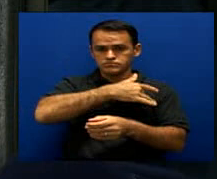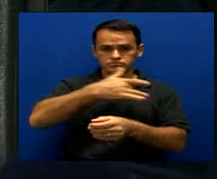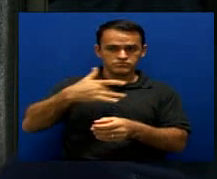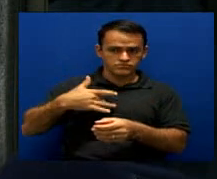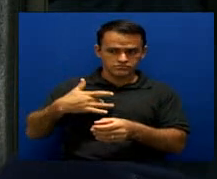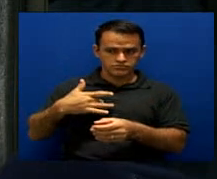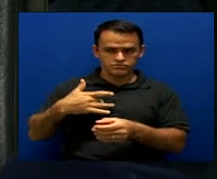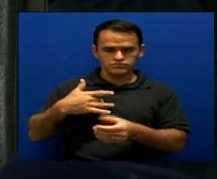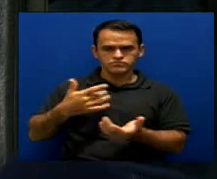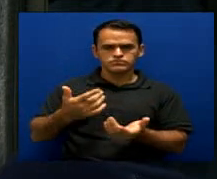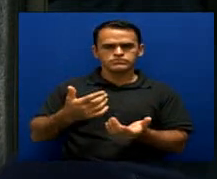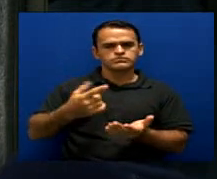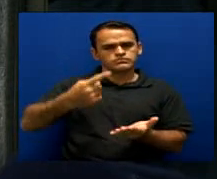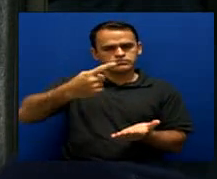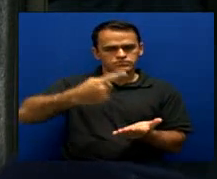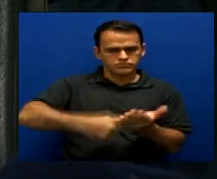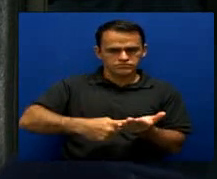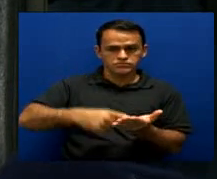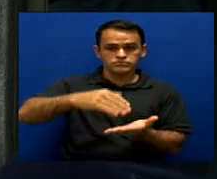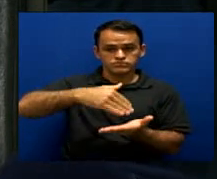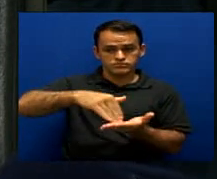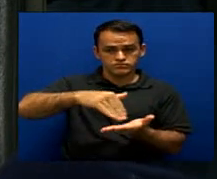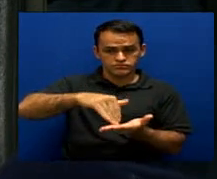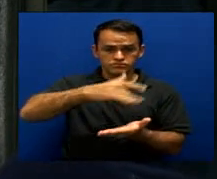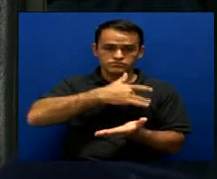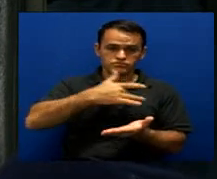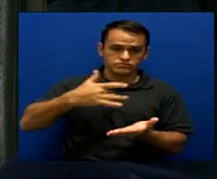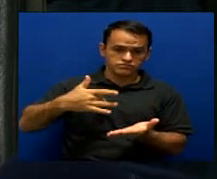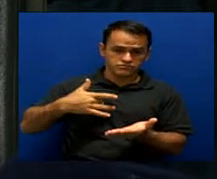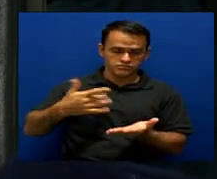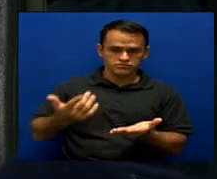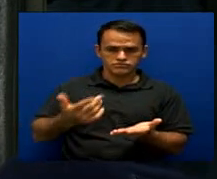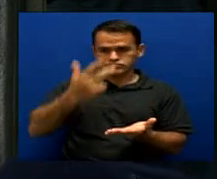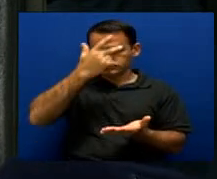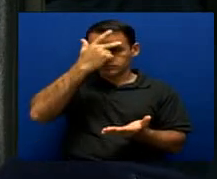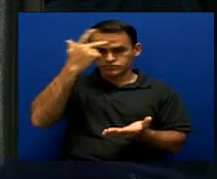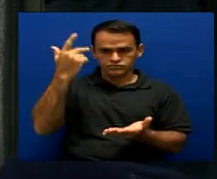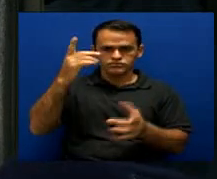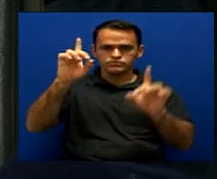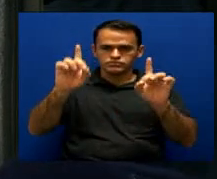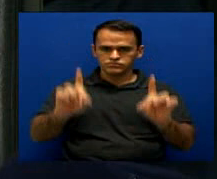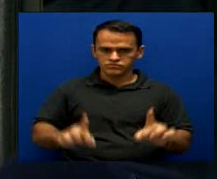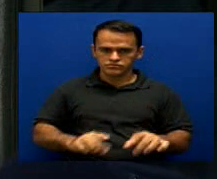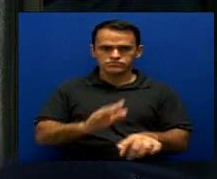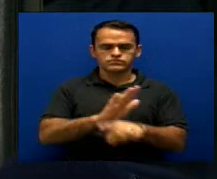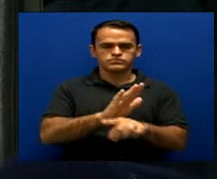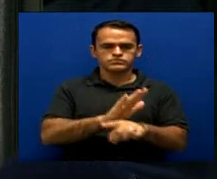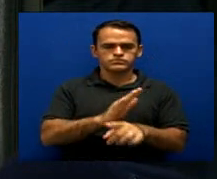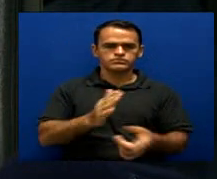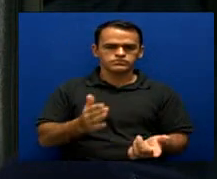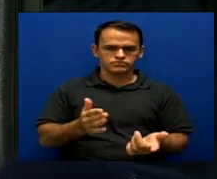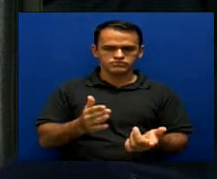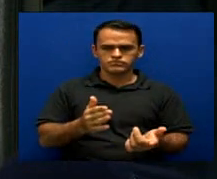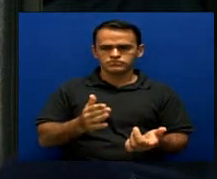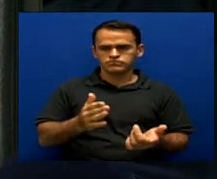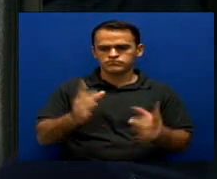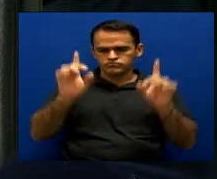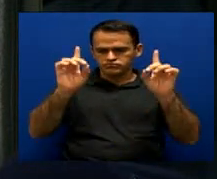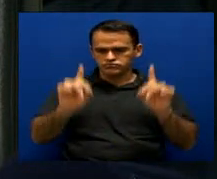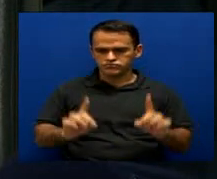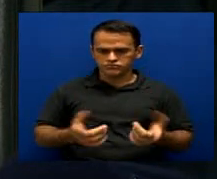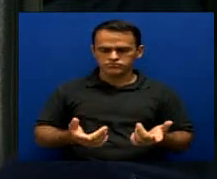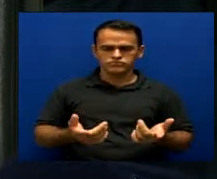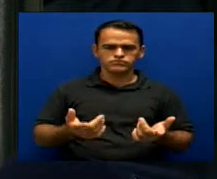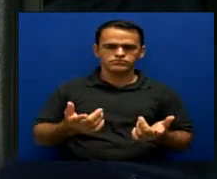pacto é um termo de colaboração com a secretaria de saúde para atendimento às pessoas com deficiência no recorte da deficiência física e